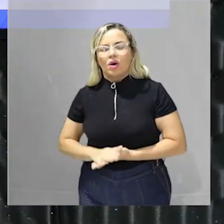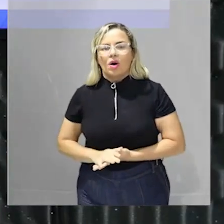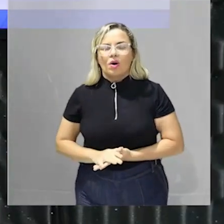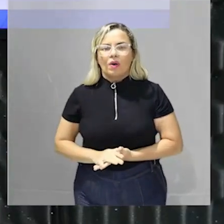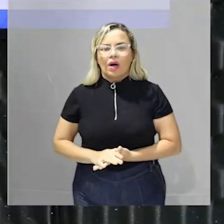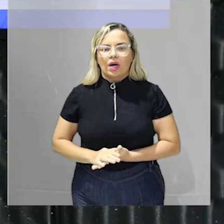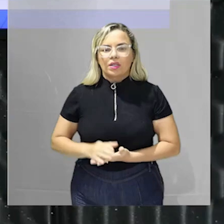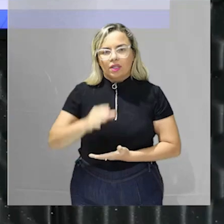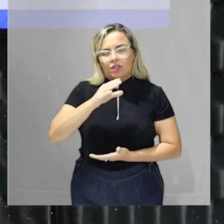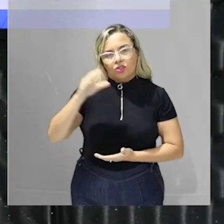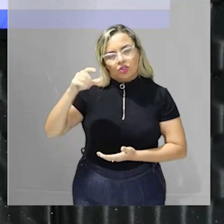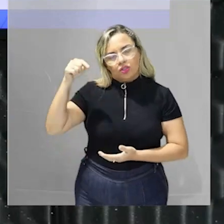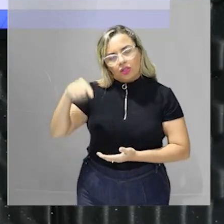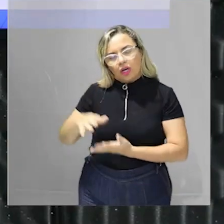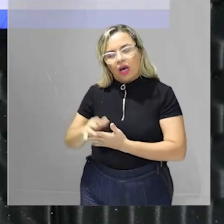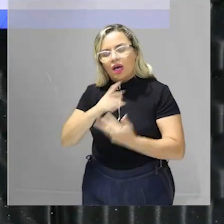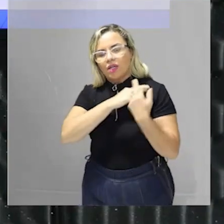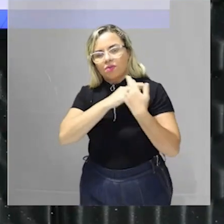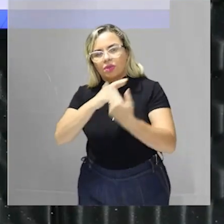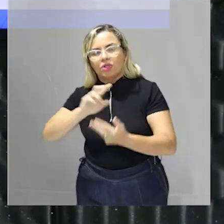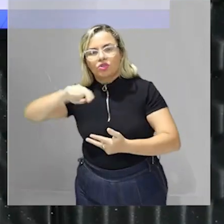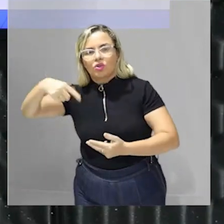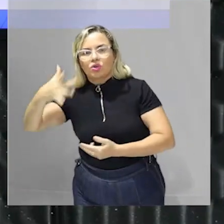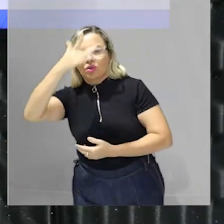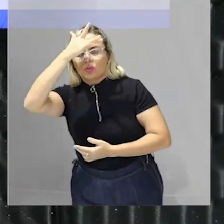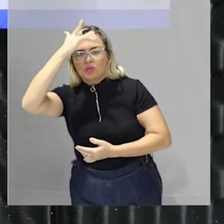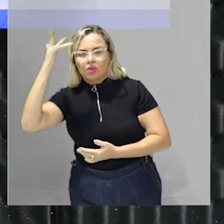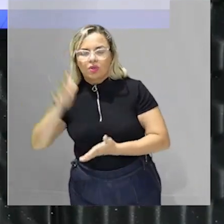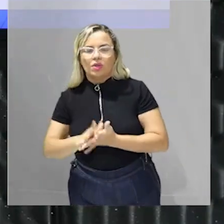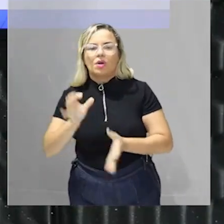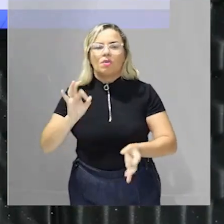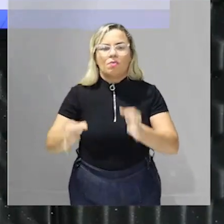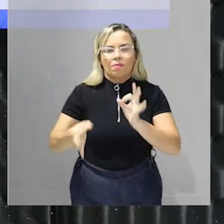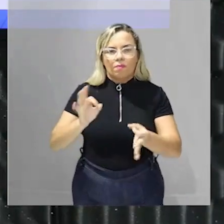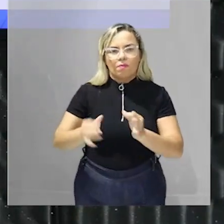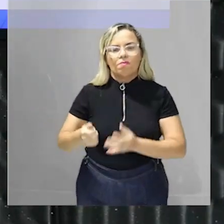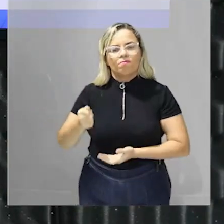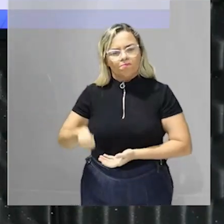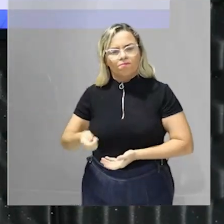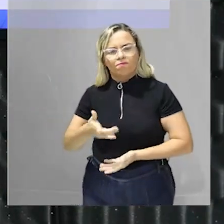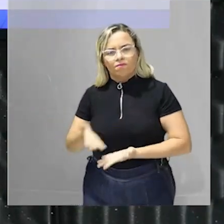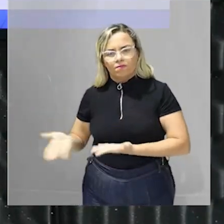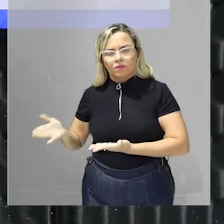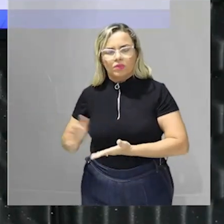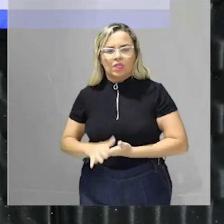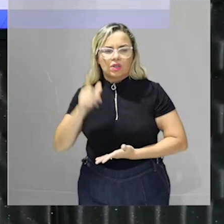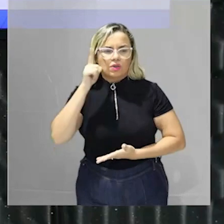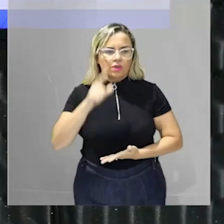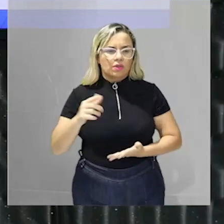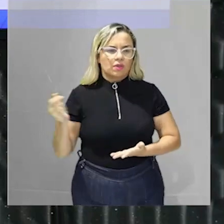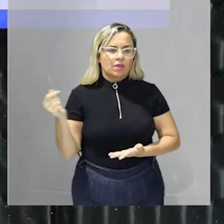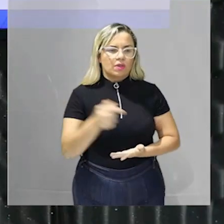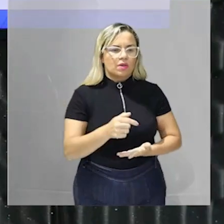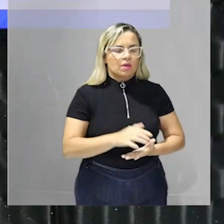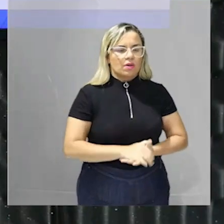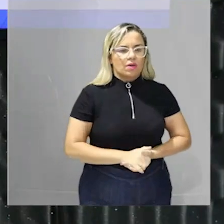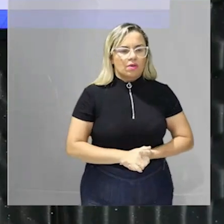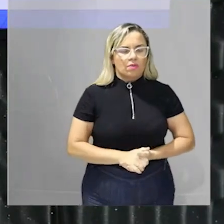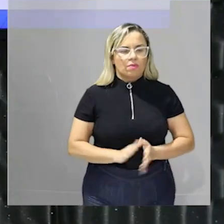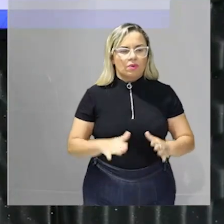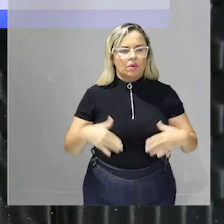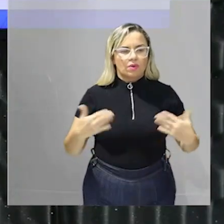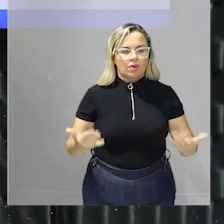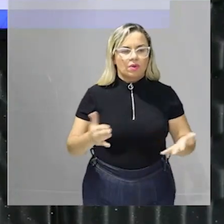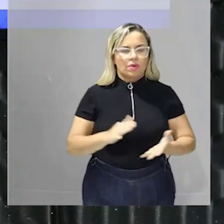a responsabilidade por aquela pessoa, a responsabilidade judicial, jurídica por aquela pessoa. Ele policia, pronuncia